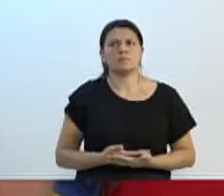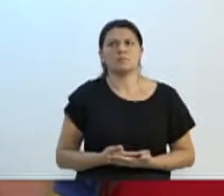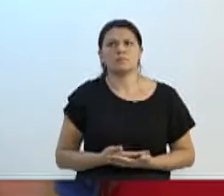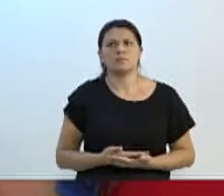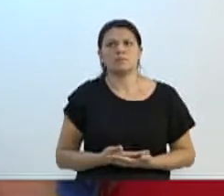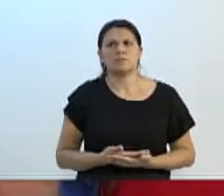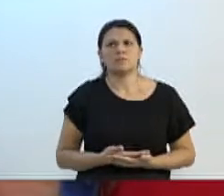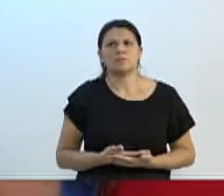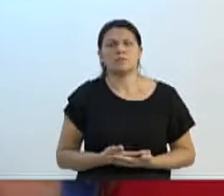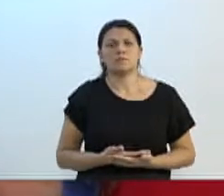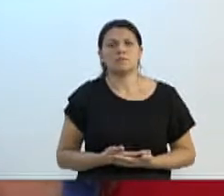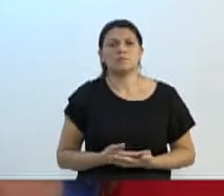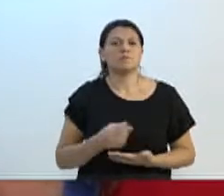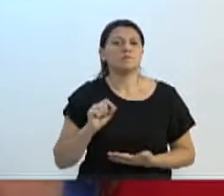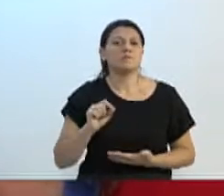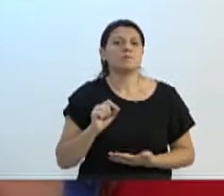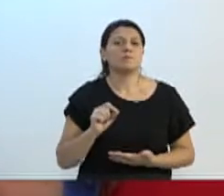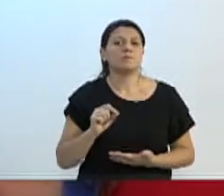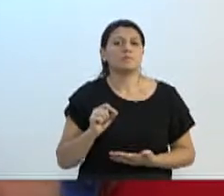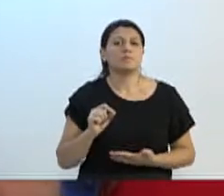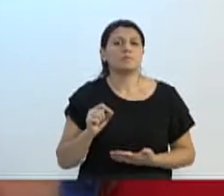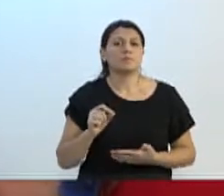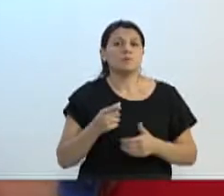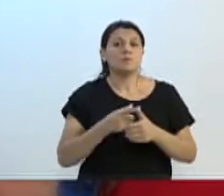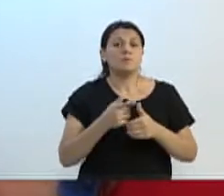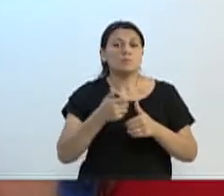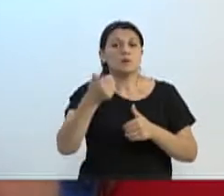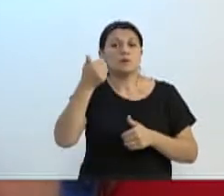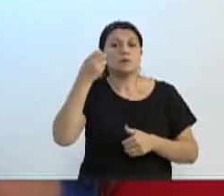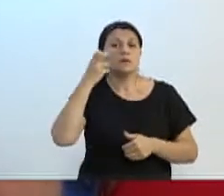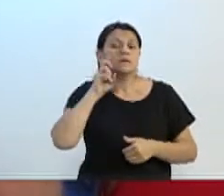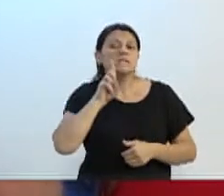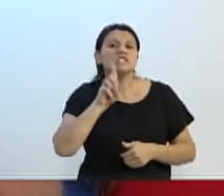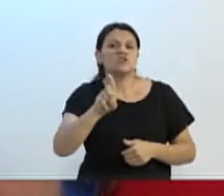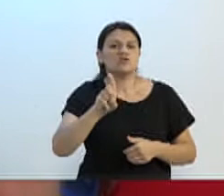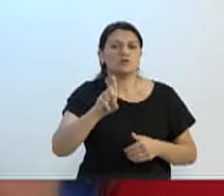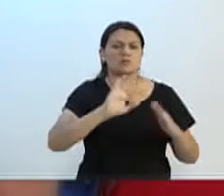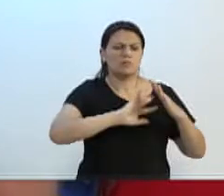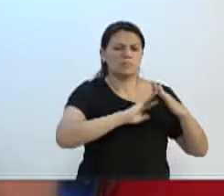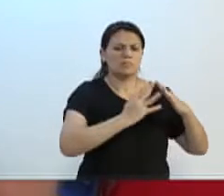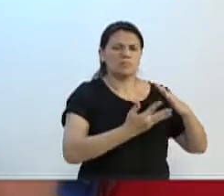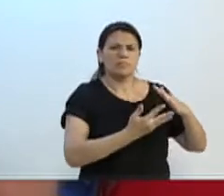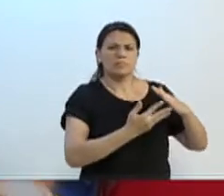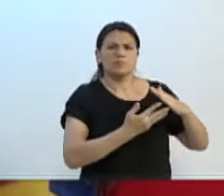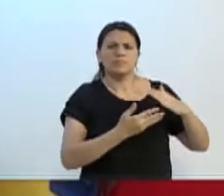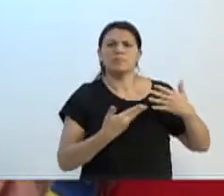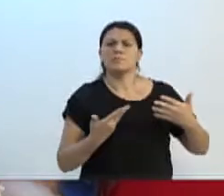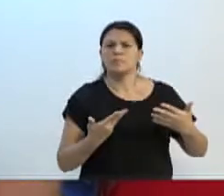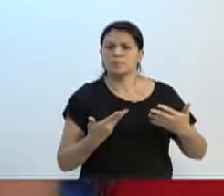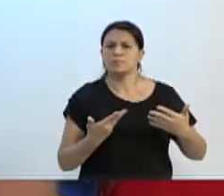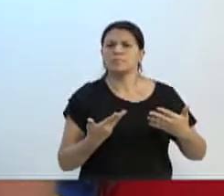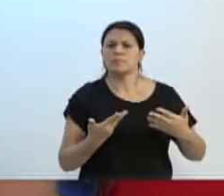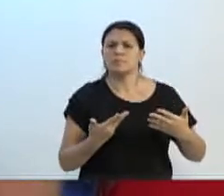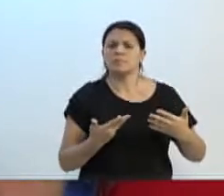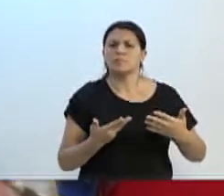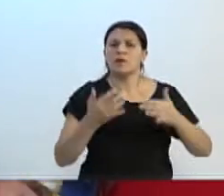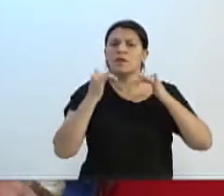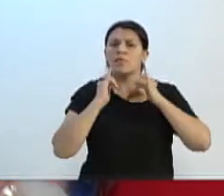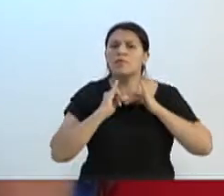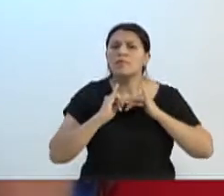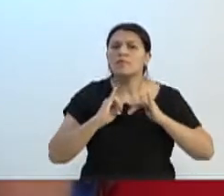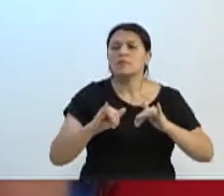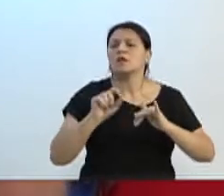quando finalizava os primeiros 15 dias de isolamento social, de que eles estavam, aí sim foram informados